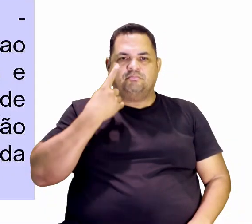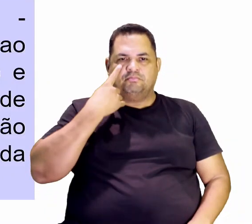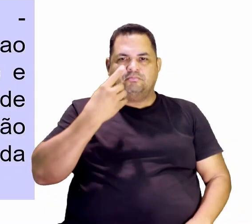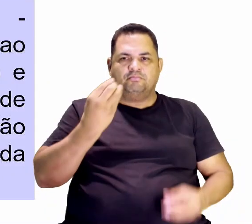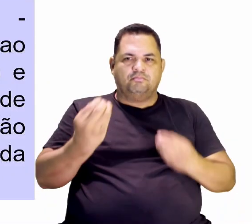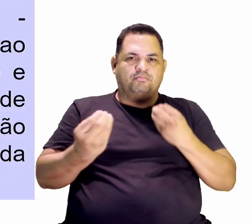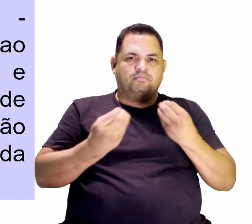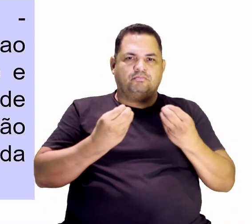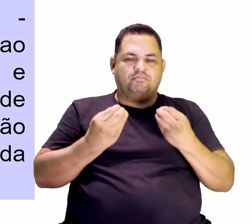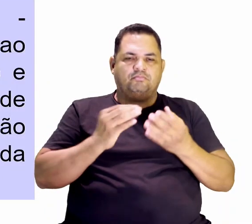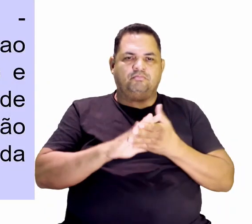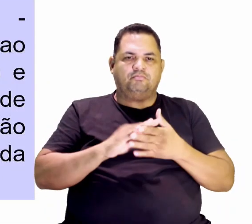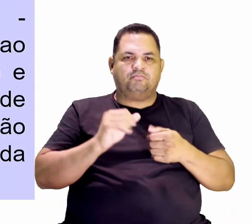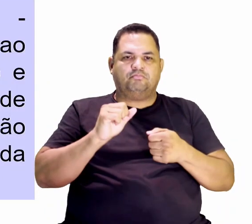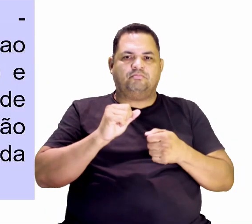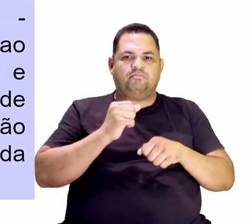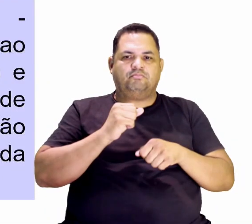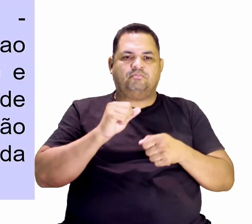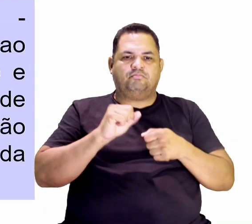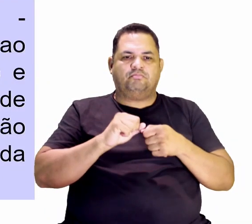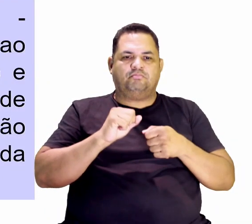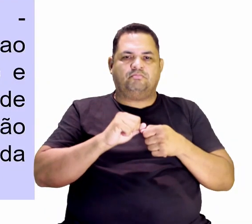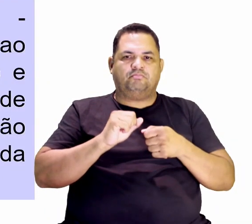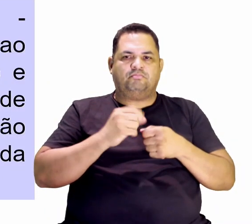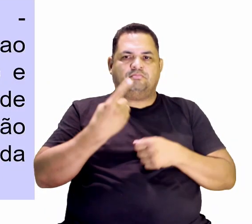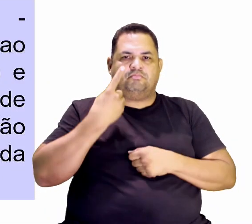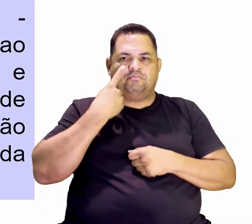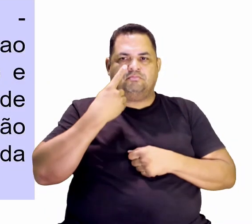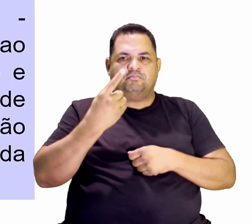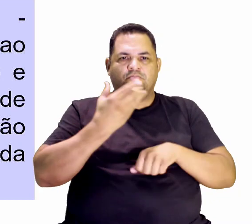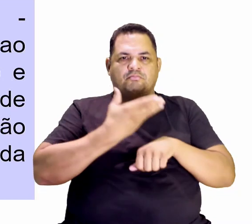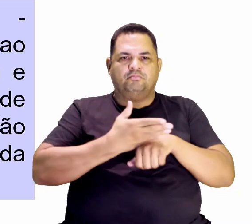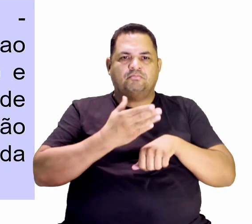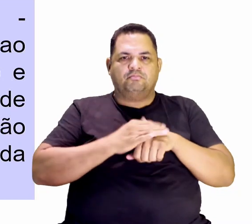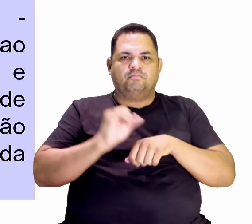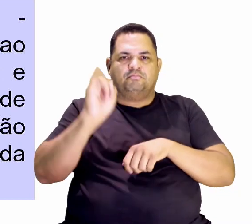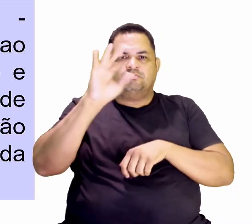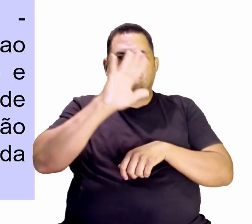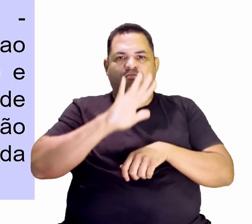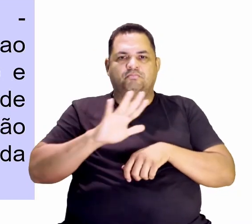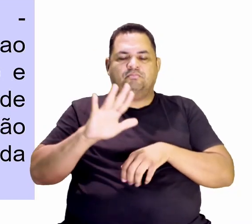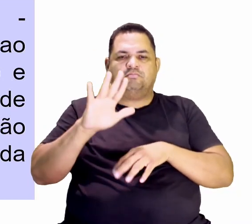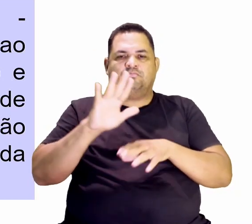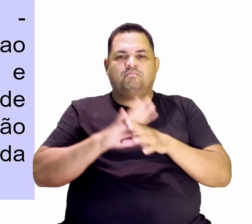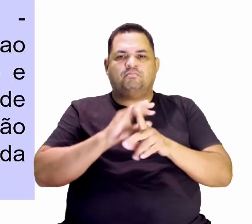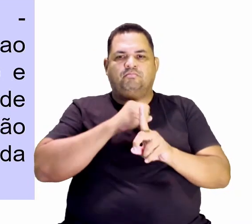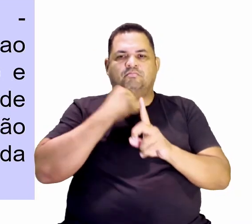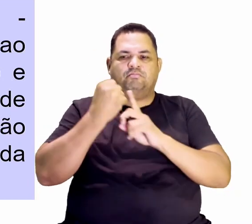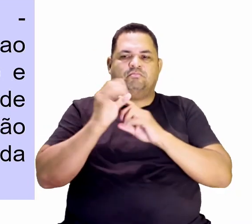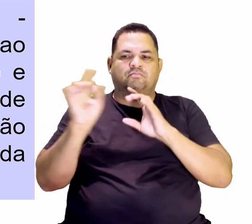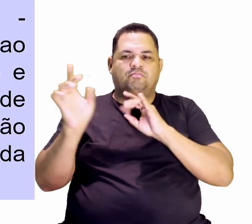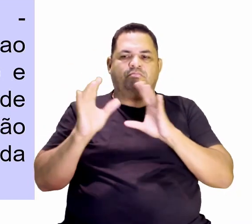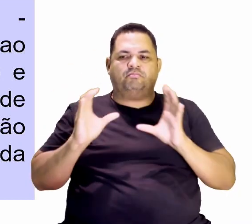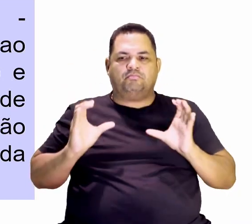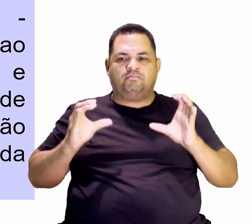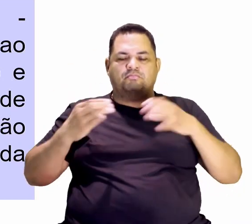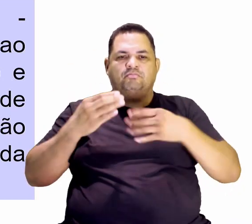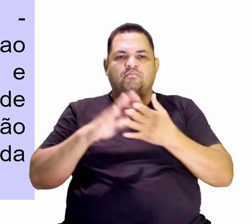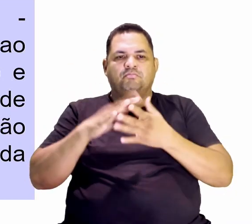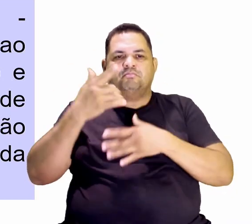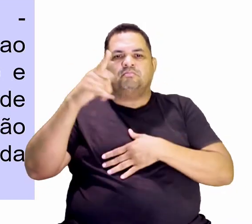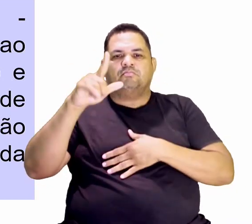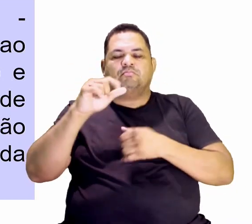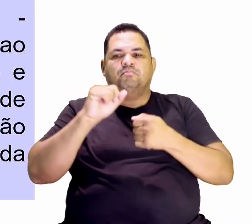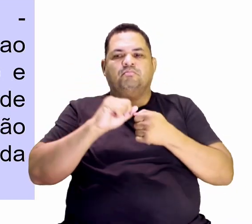gente faz para identificar, né, as práticas e a imagem social de cada tribo? A gente consegue fazer